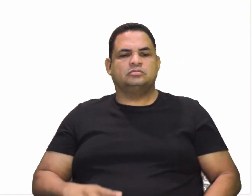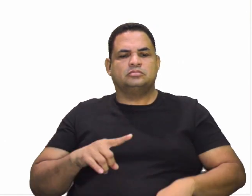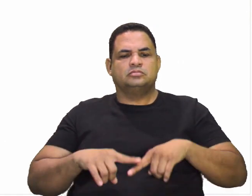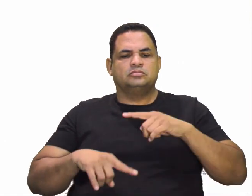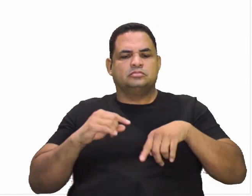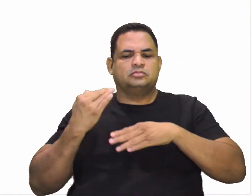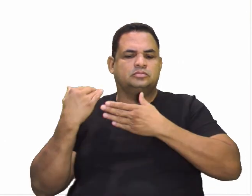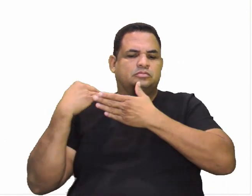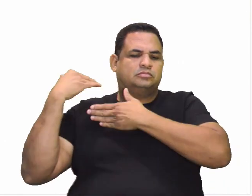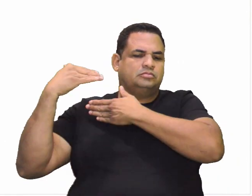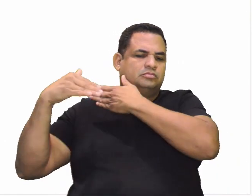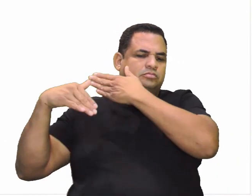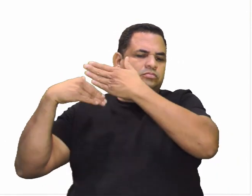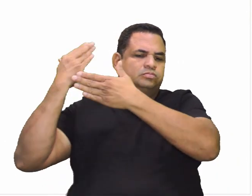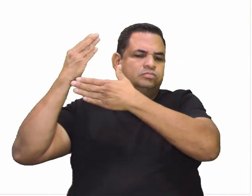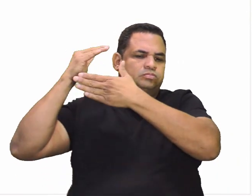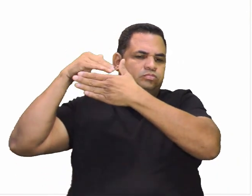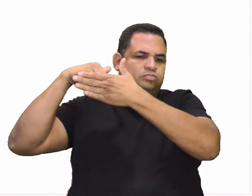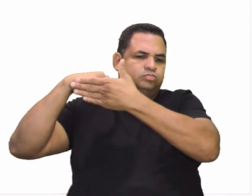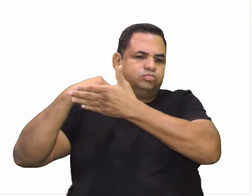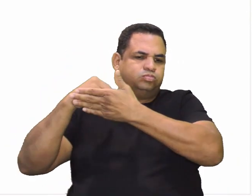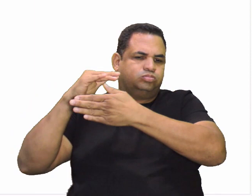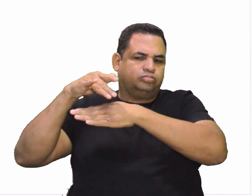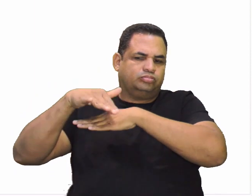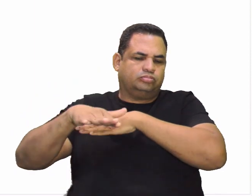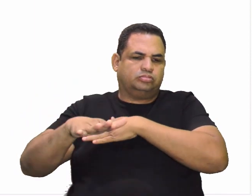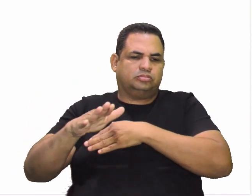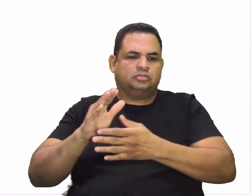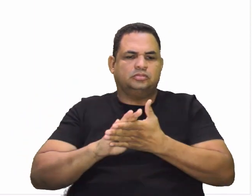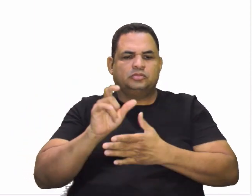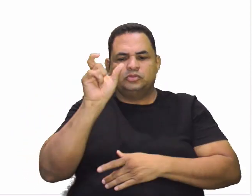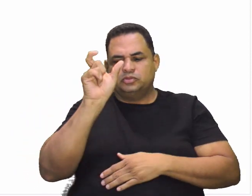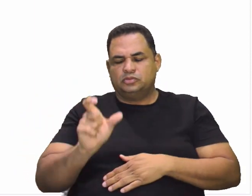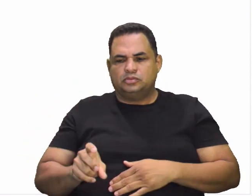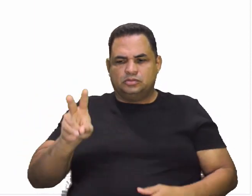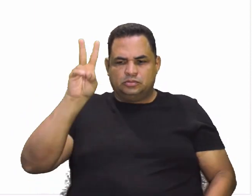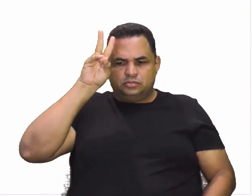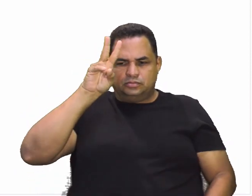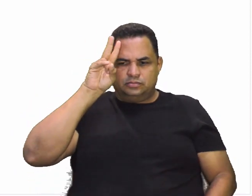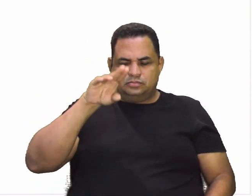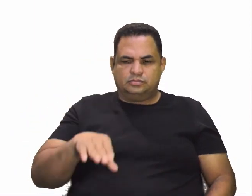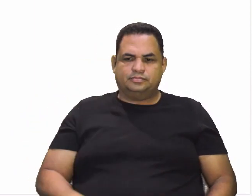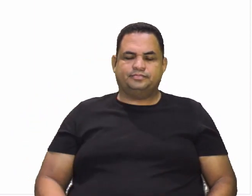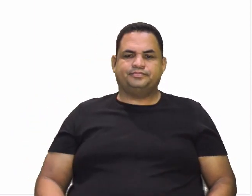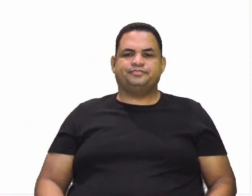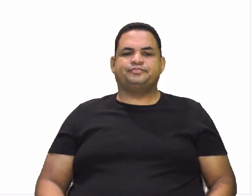dos objetos da pré-história, dos sujeitos históricos,